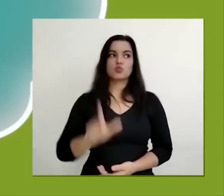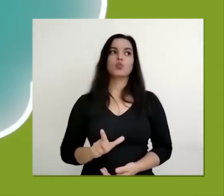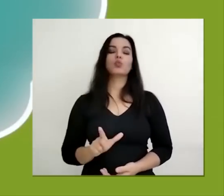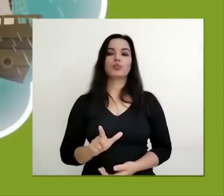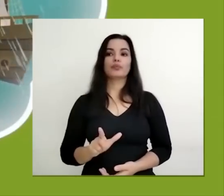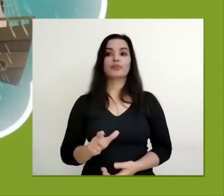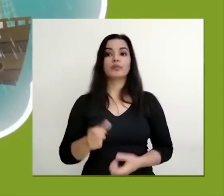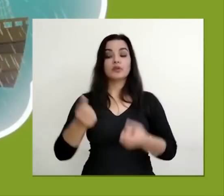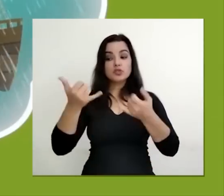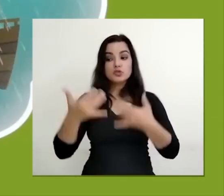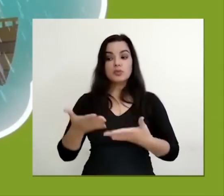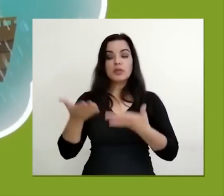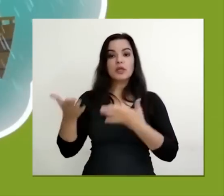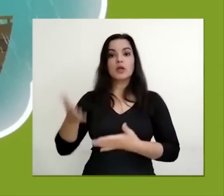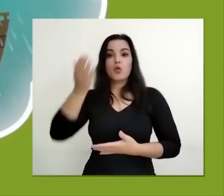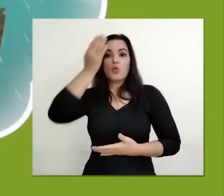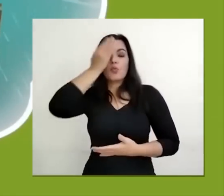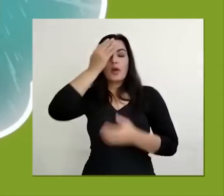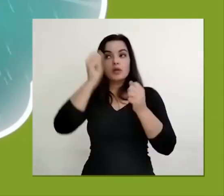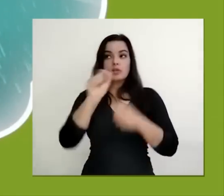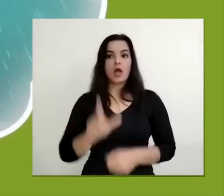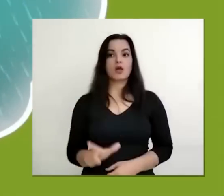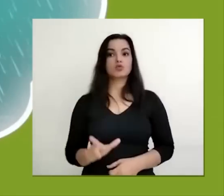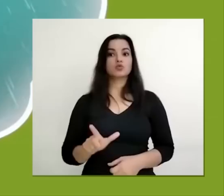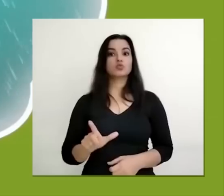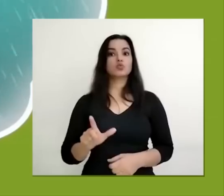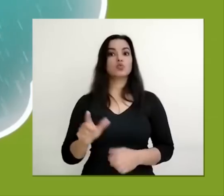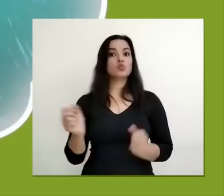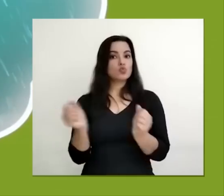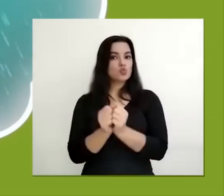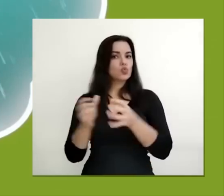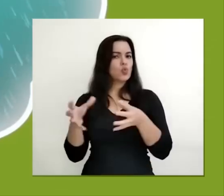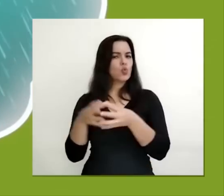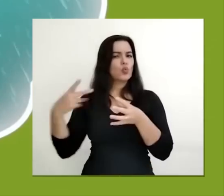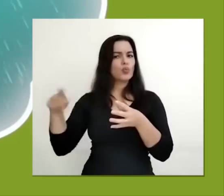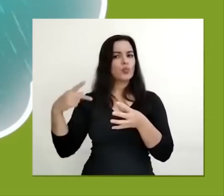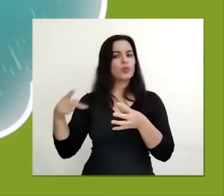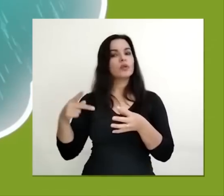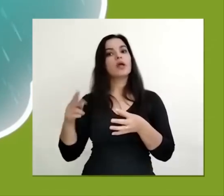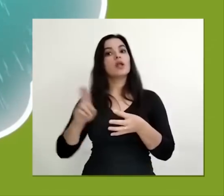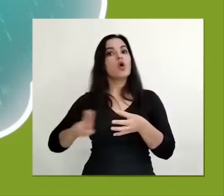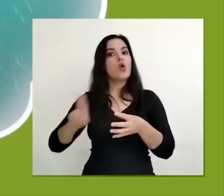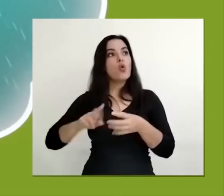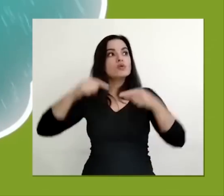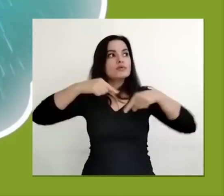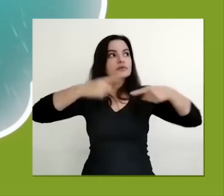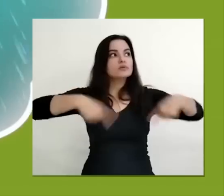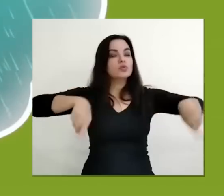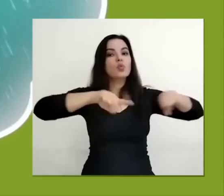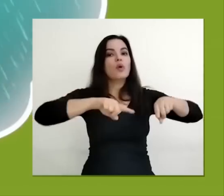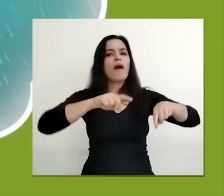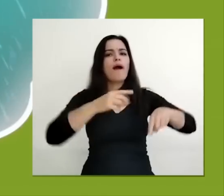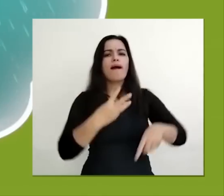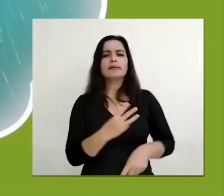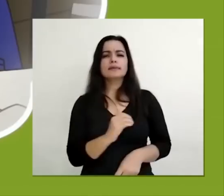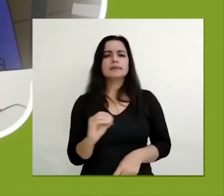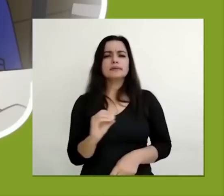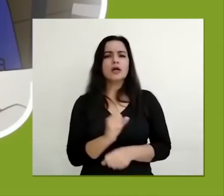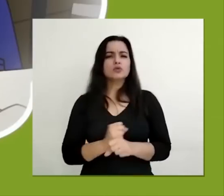Aqui diz que o pirata azul e sua tripulação usavam a Praia das Cigarras como esconderijo há mais de 300